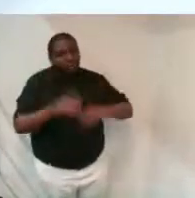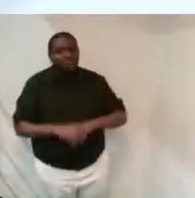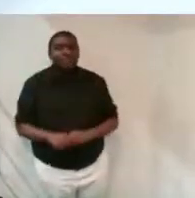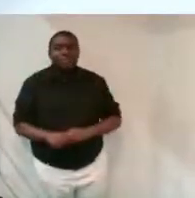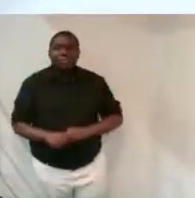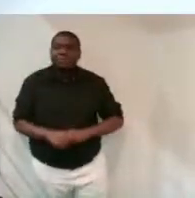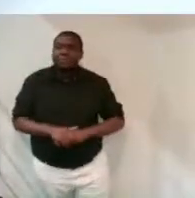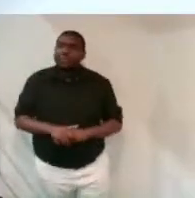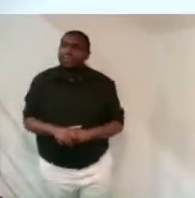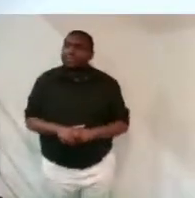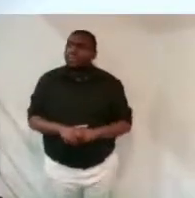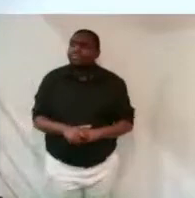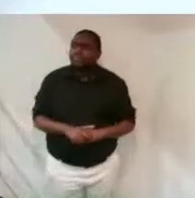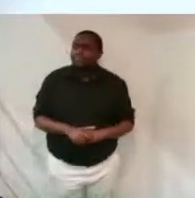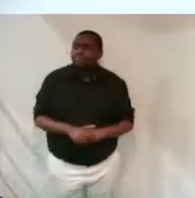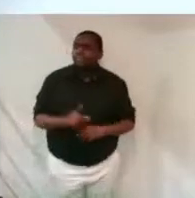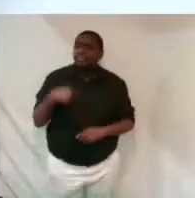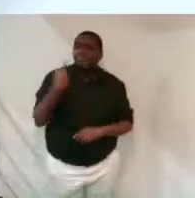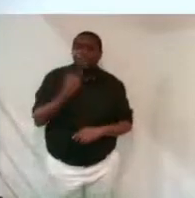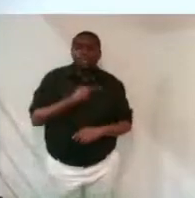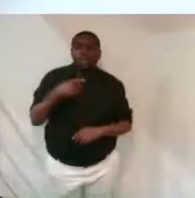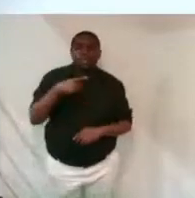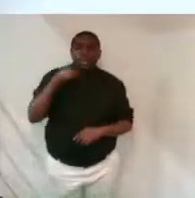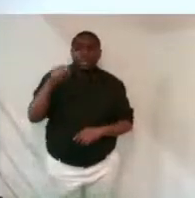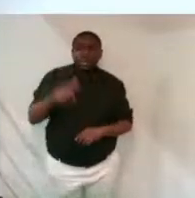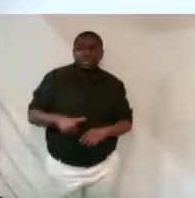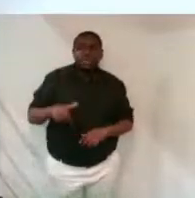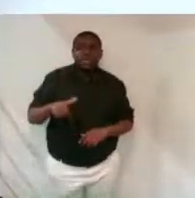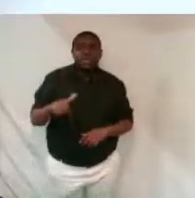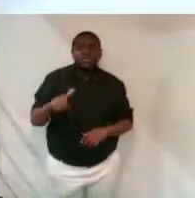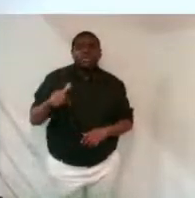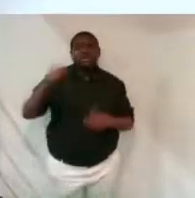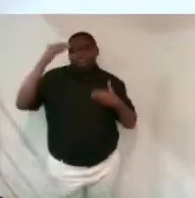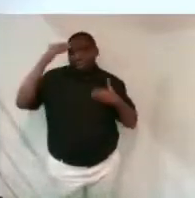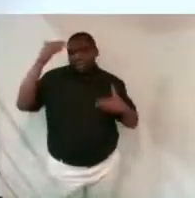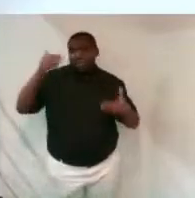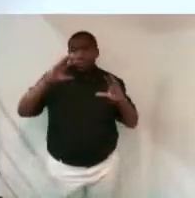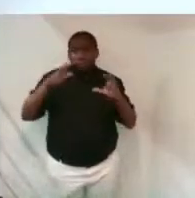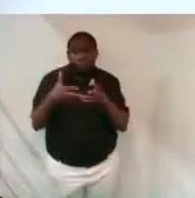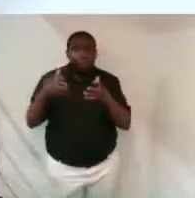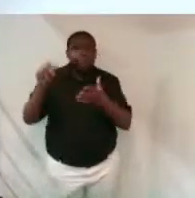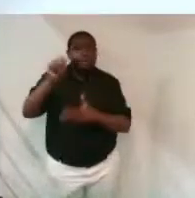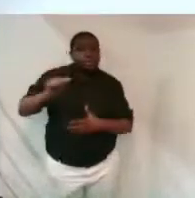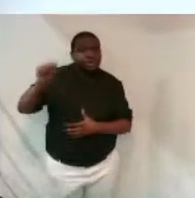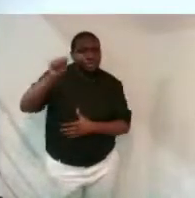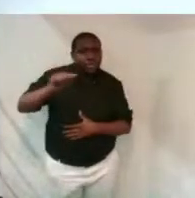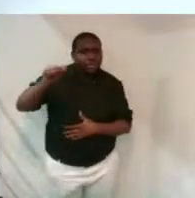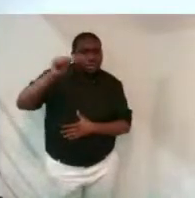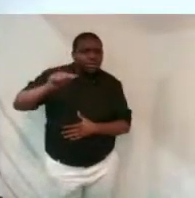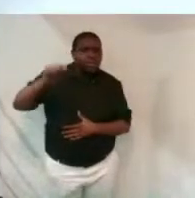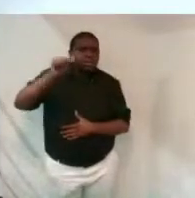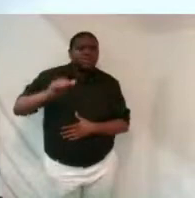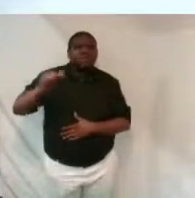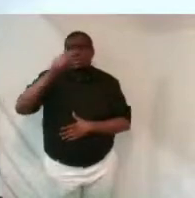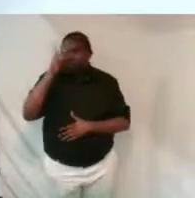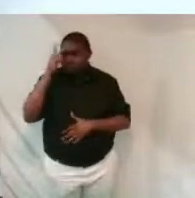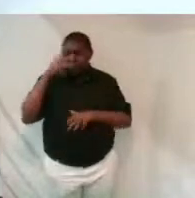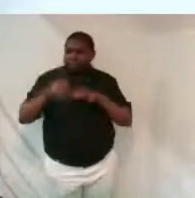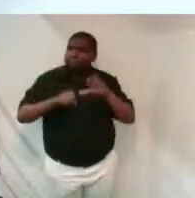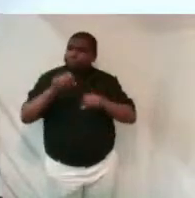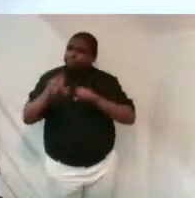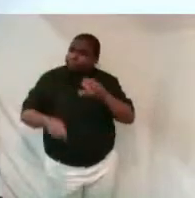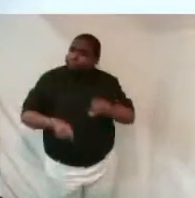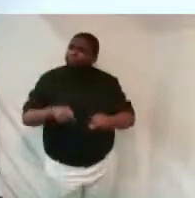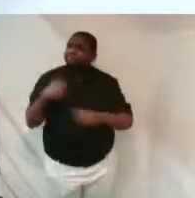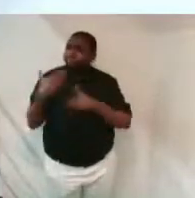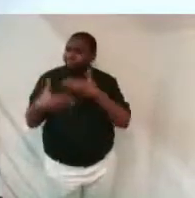temos uma gratidão muito grande pelas cooperativas, pelas associações, pelos catadores que